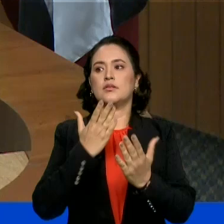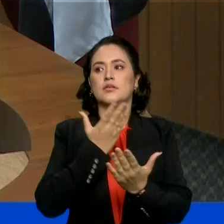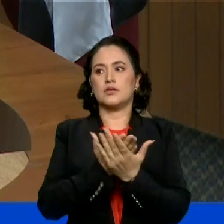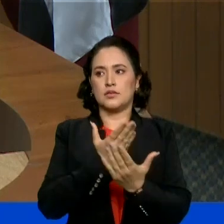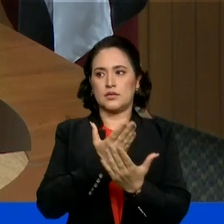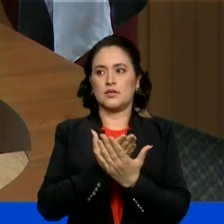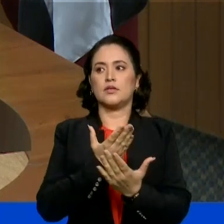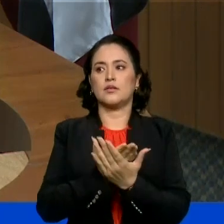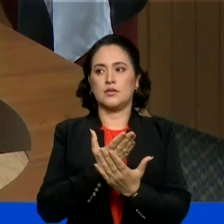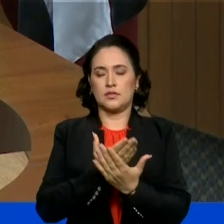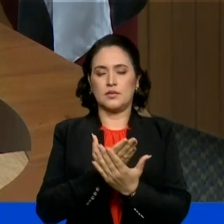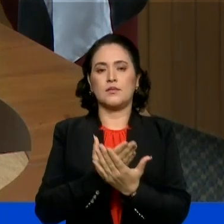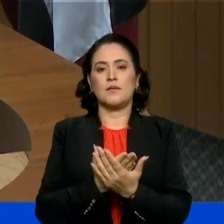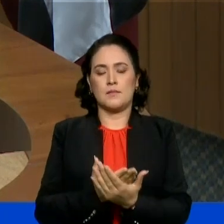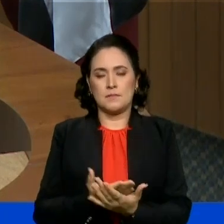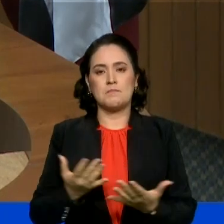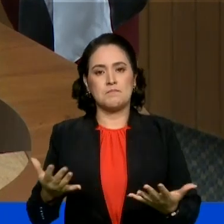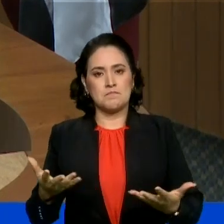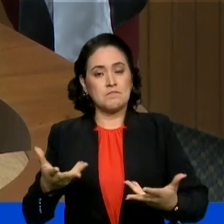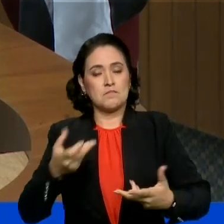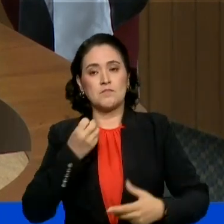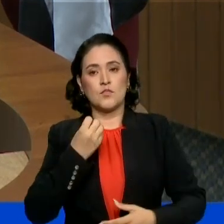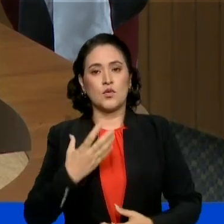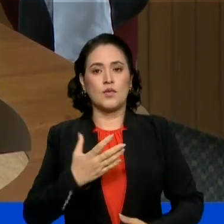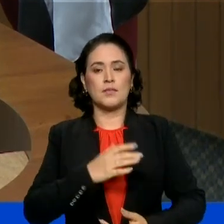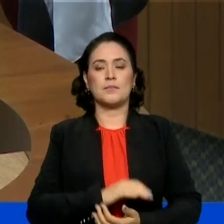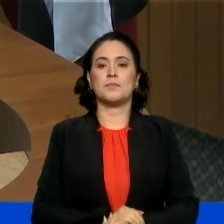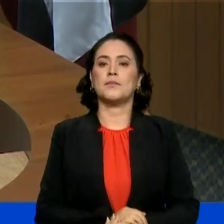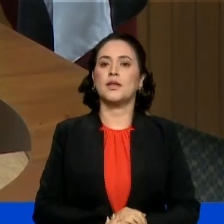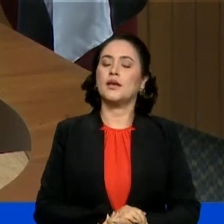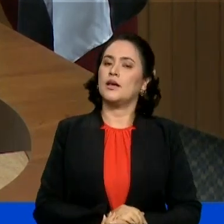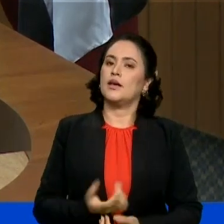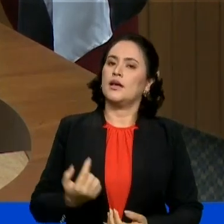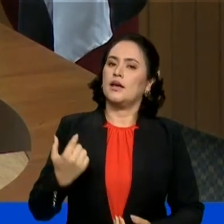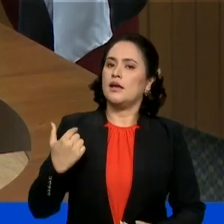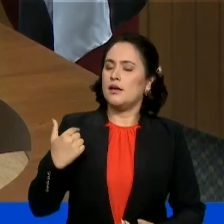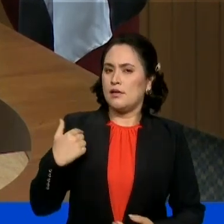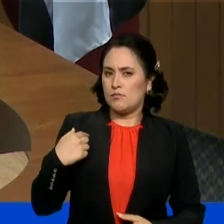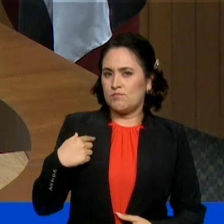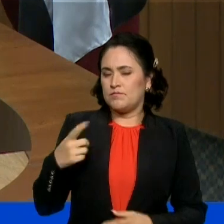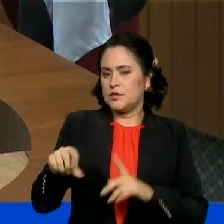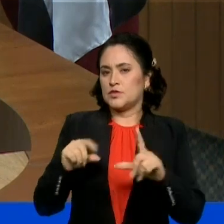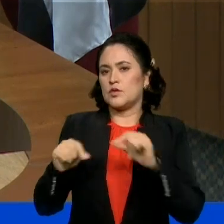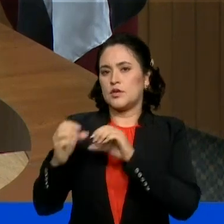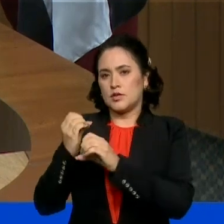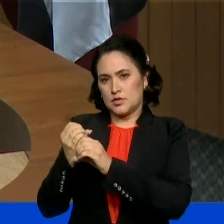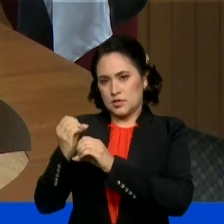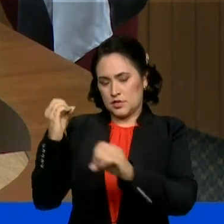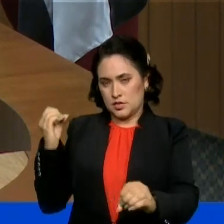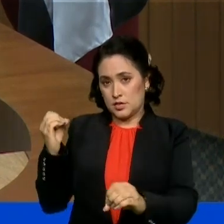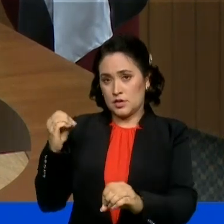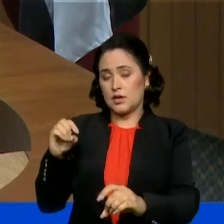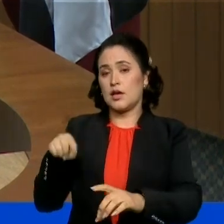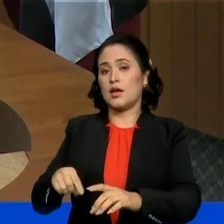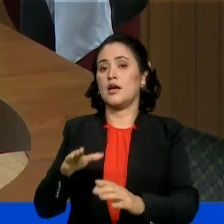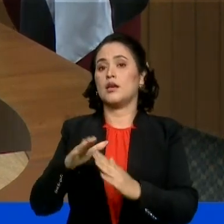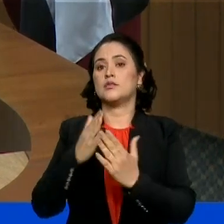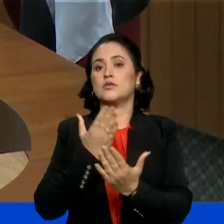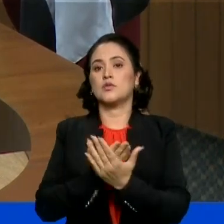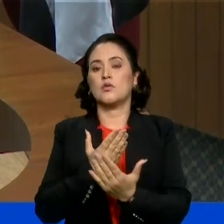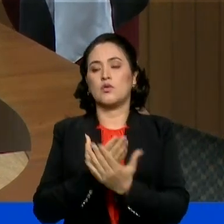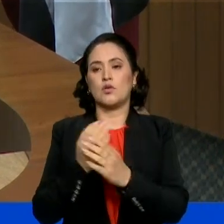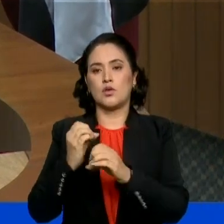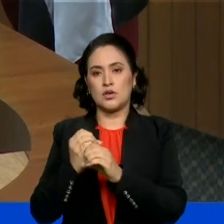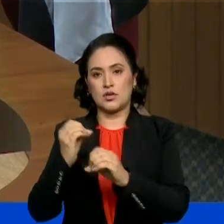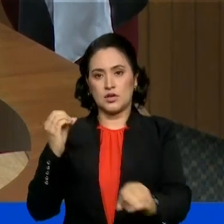para melhorar a vida dos meus conterrâneos me vocacionaram para a engenharia. e foi na valorosa Escola de Engenharia do Maranhão que me